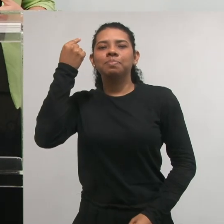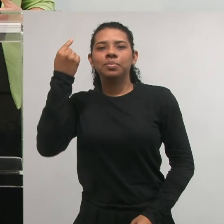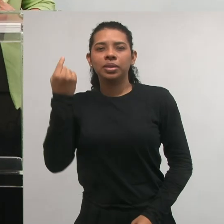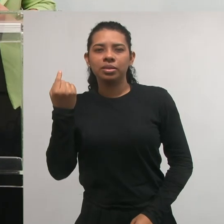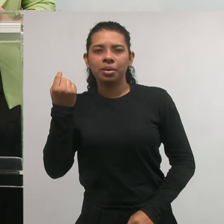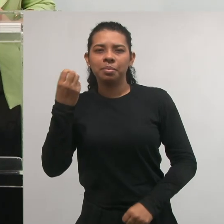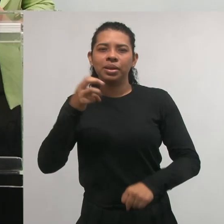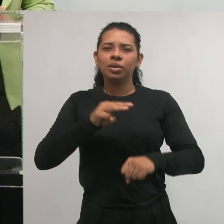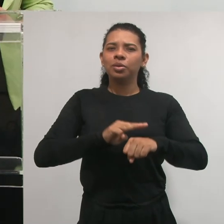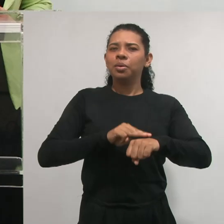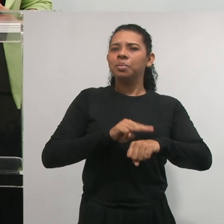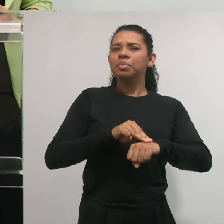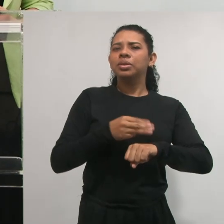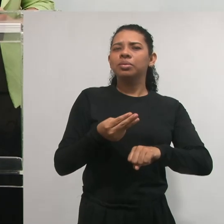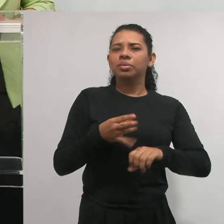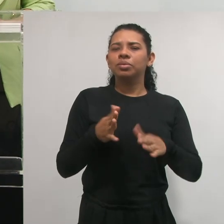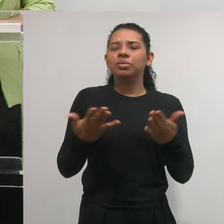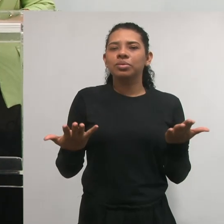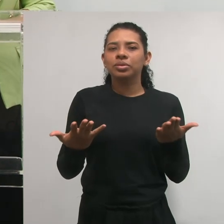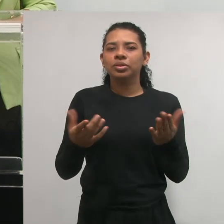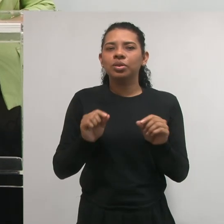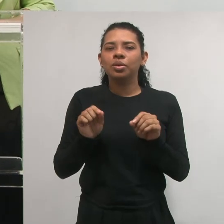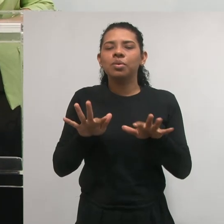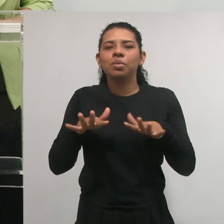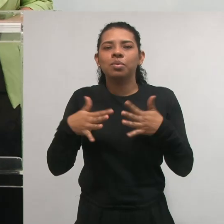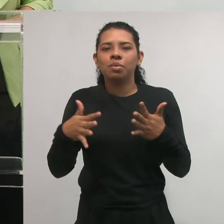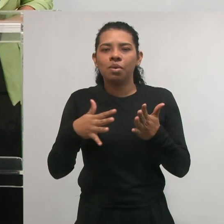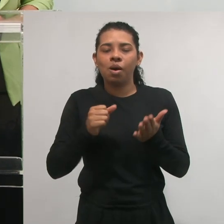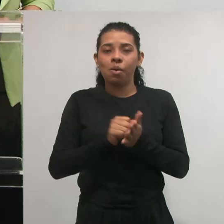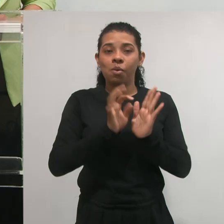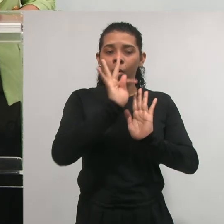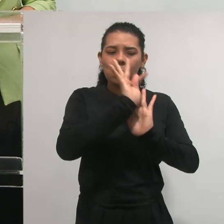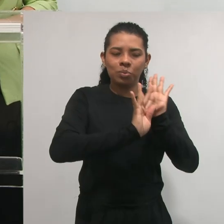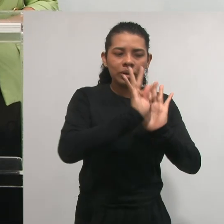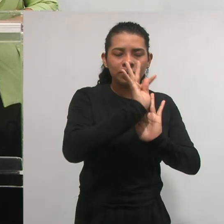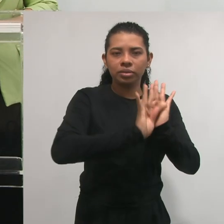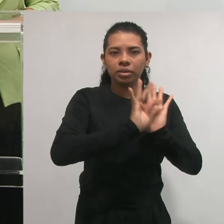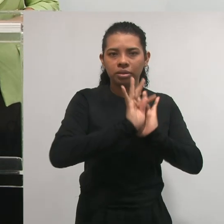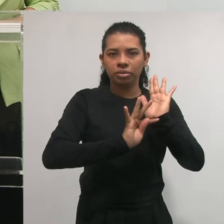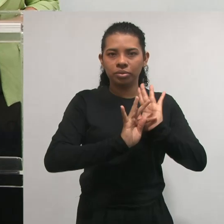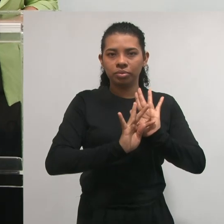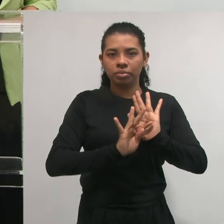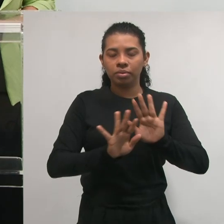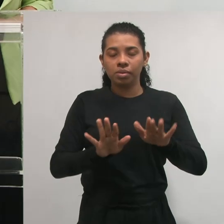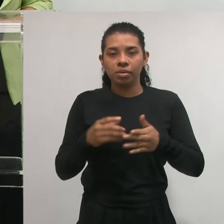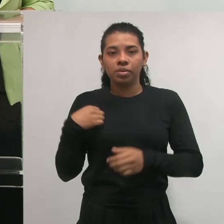pensamento, a partir de que metodologia, a partir de que teorias. Então, nós aqui como